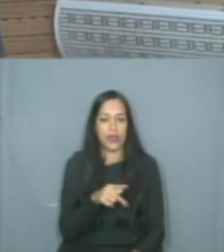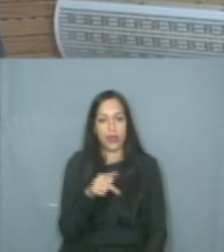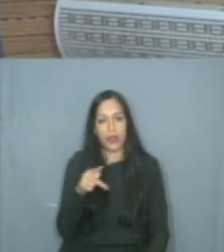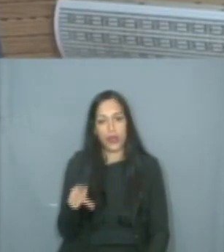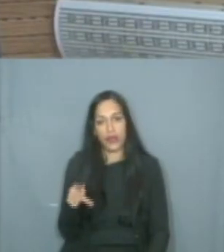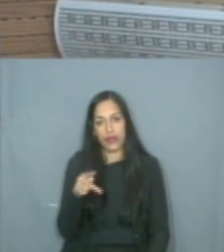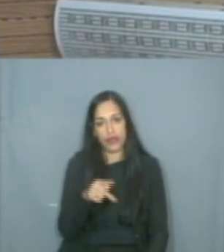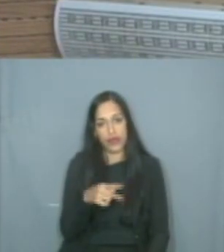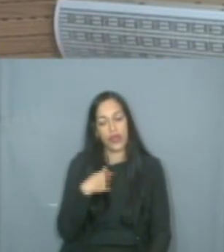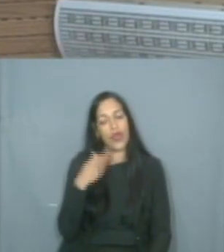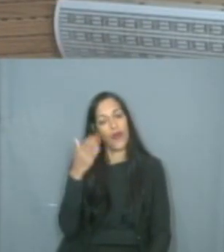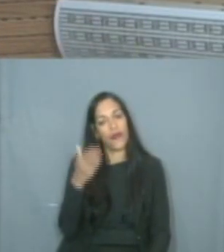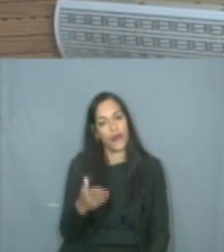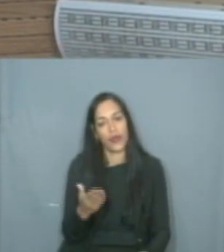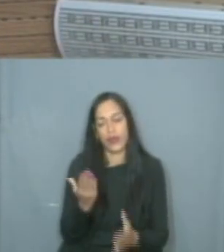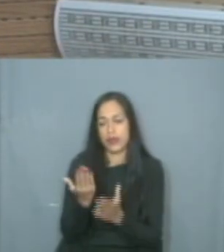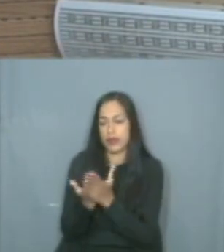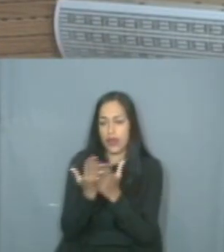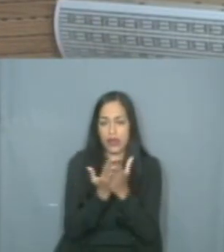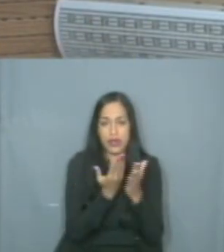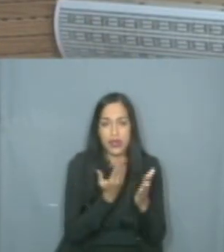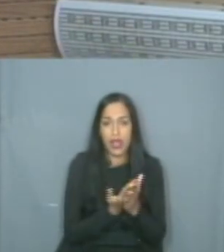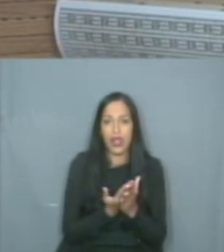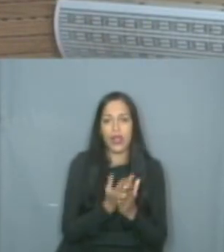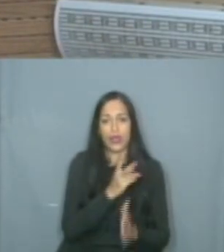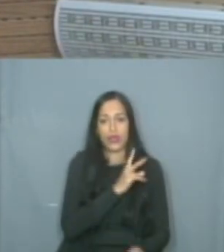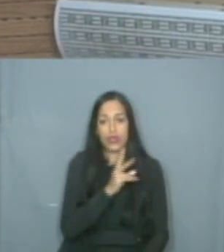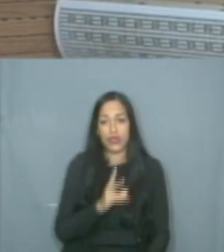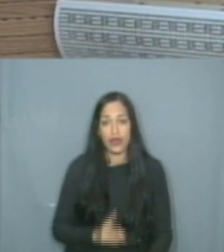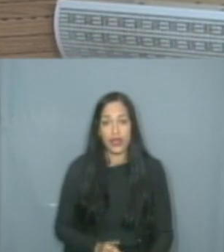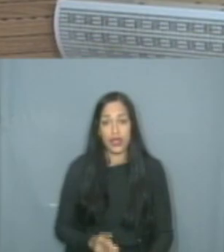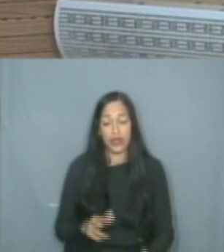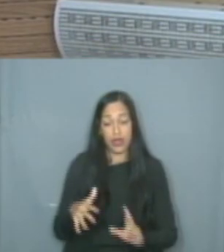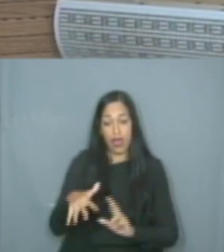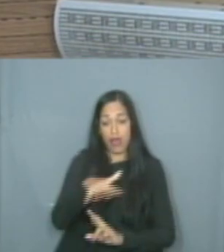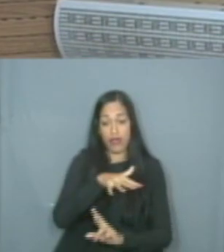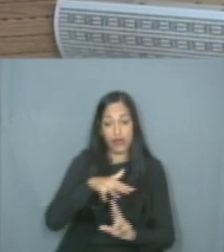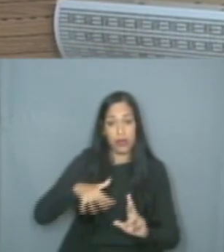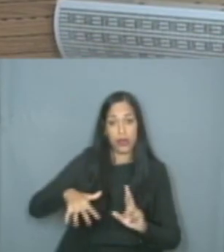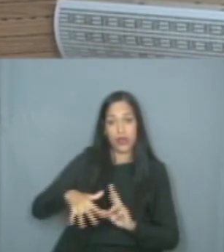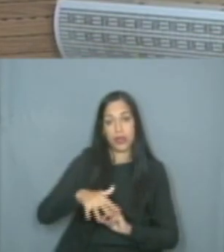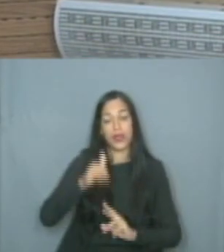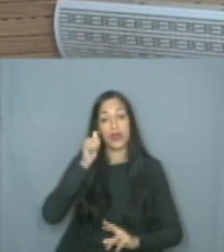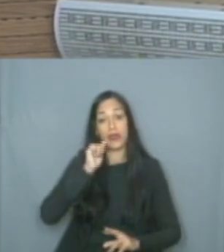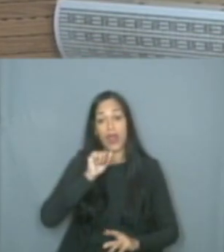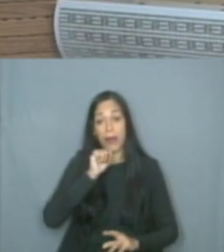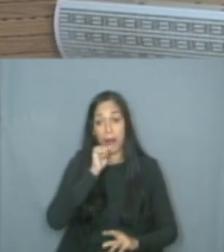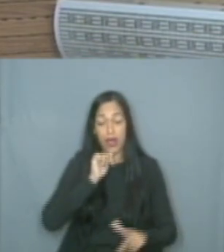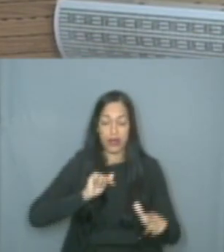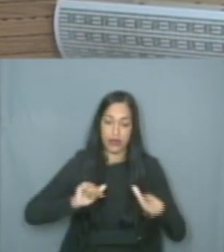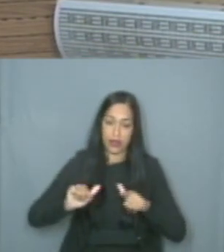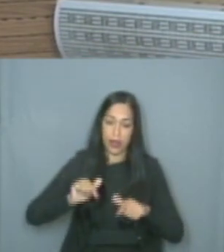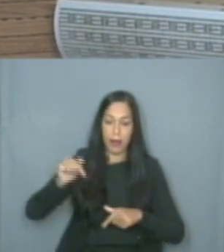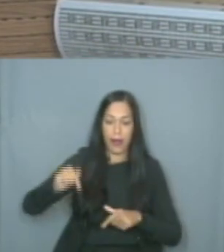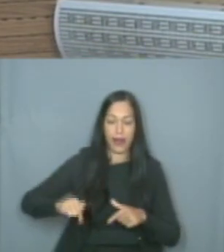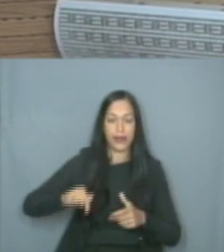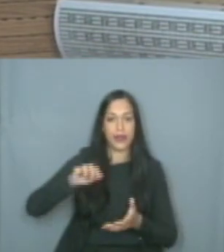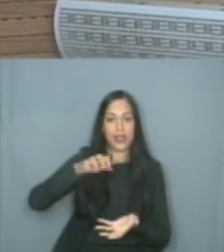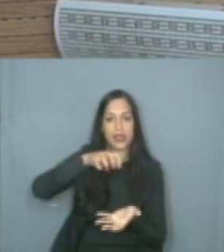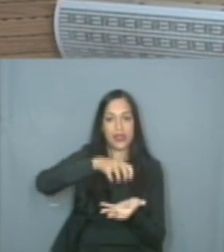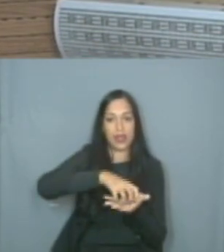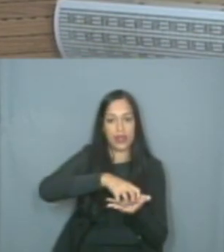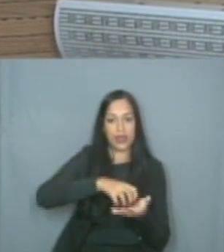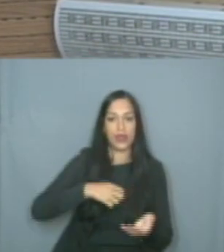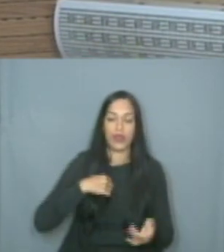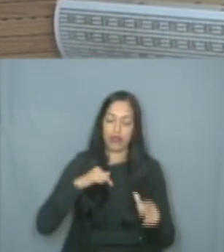ali fui, muitos estudantes, vereadora Jo, vêm da região metropolitana, porque as suas mães trabalham aqui no centro. Então,